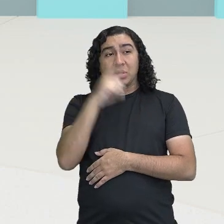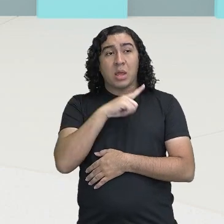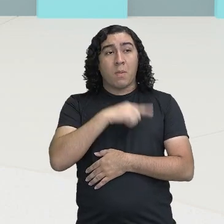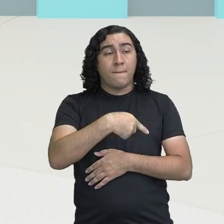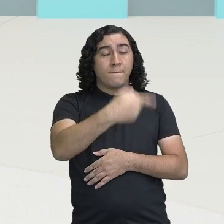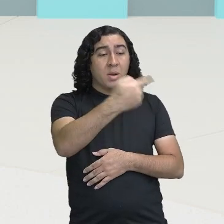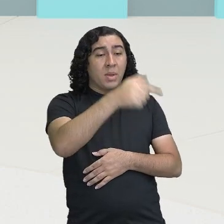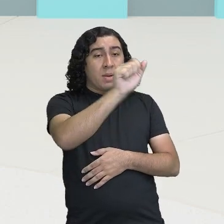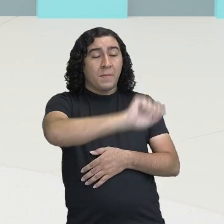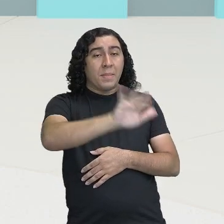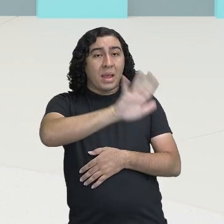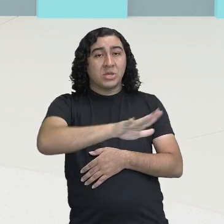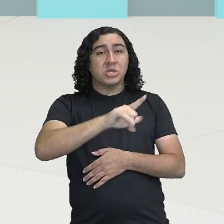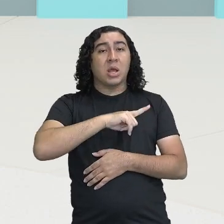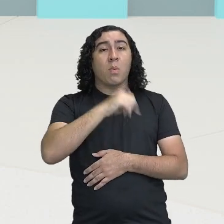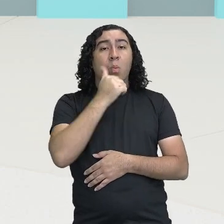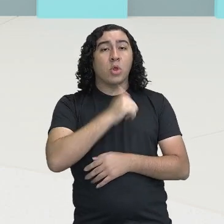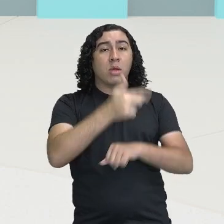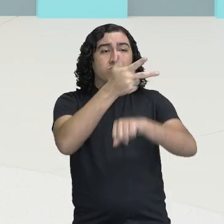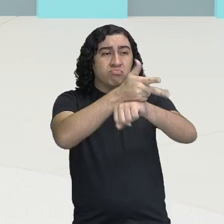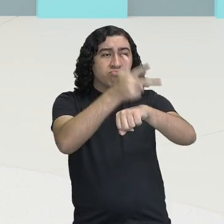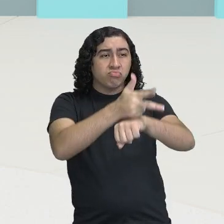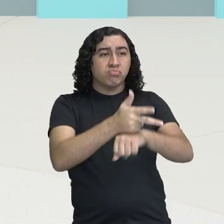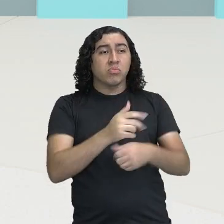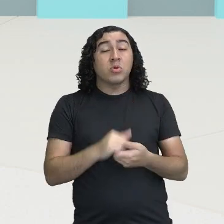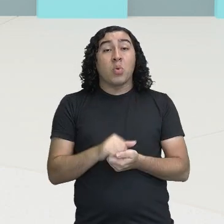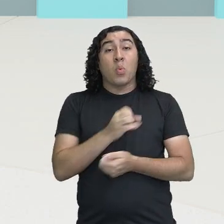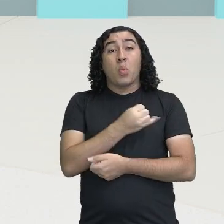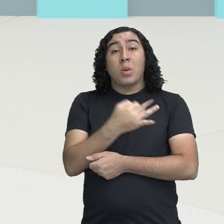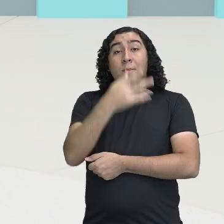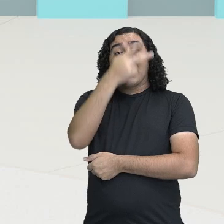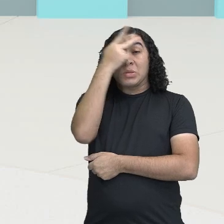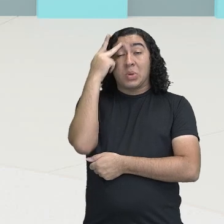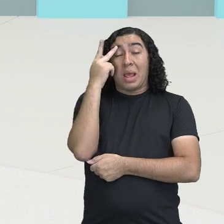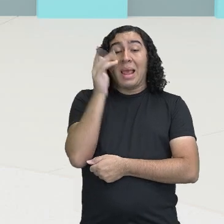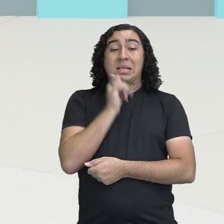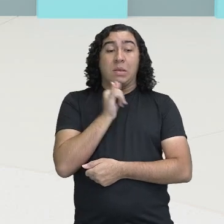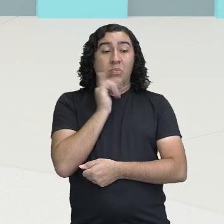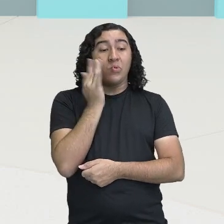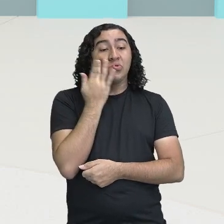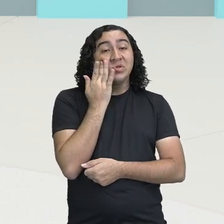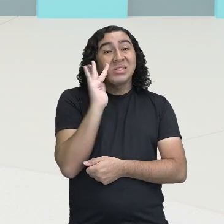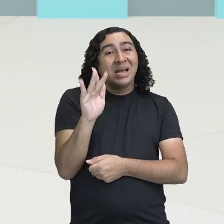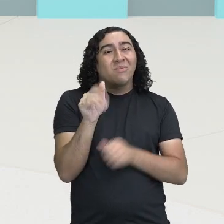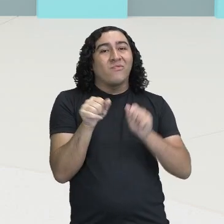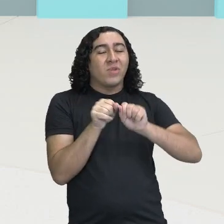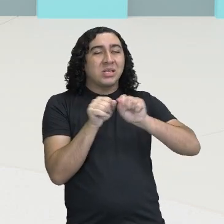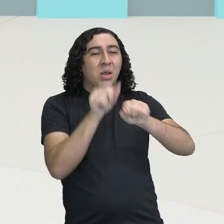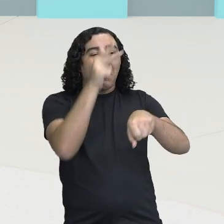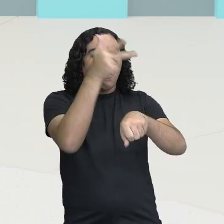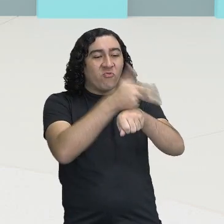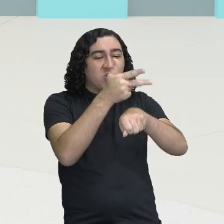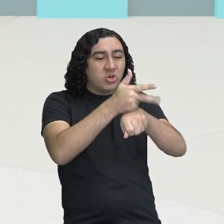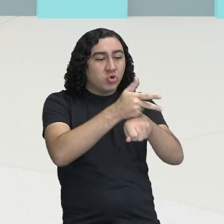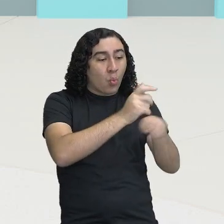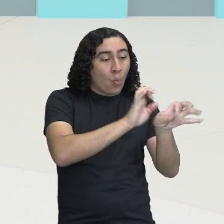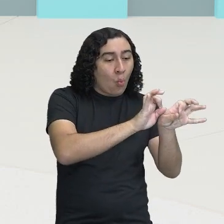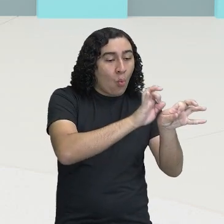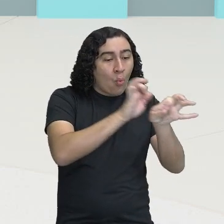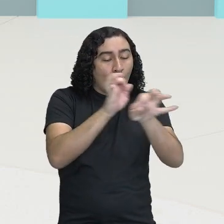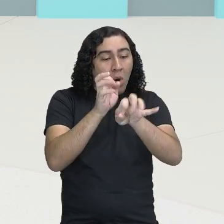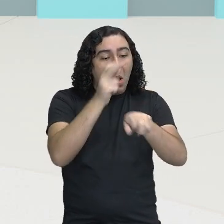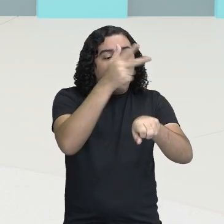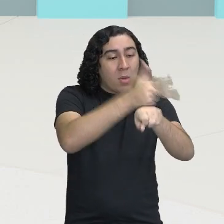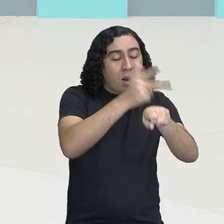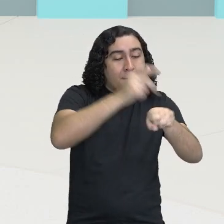filmadora, quantos, por exemplo, não sabem fazer um frame, aquela posição de